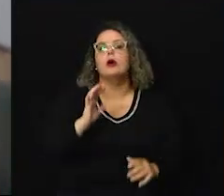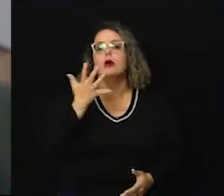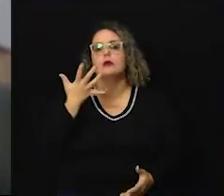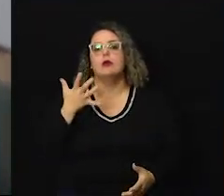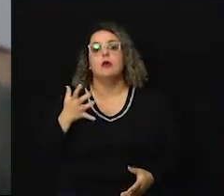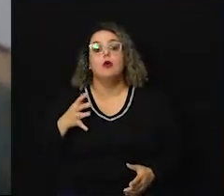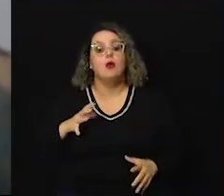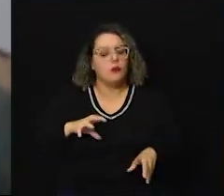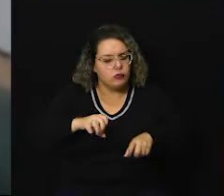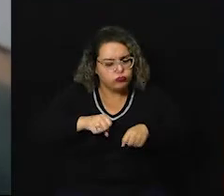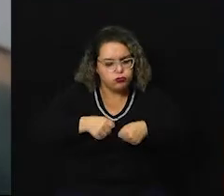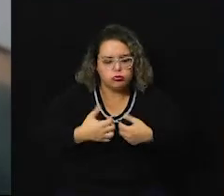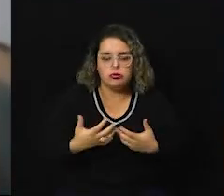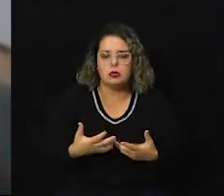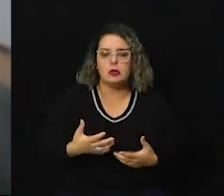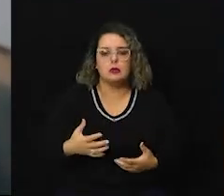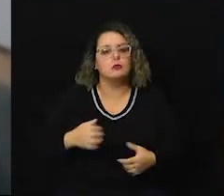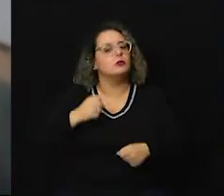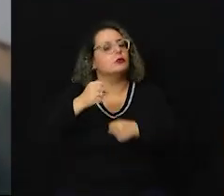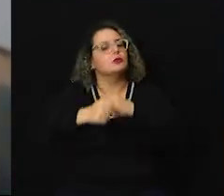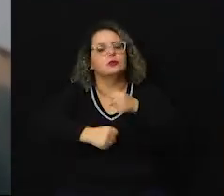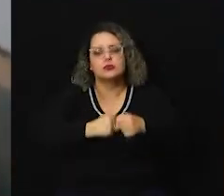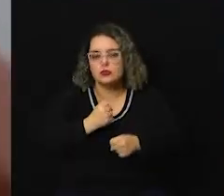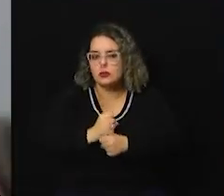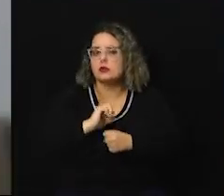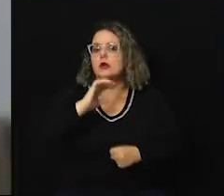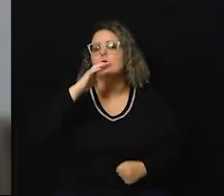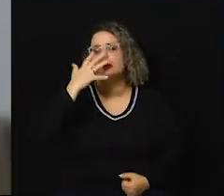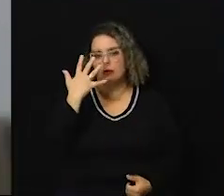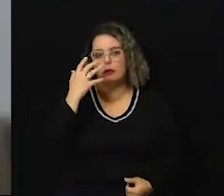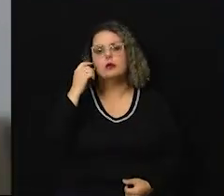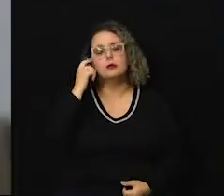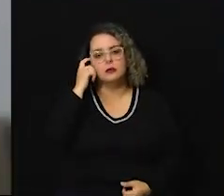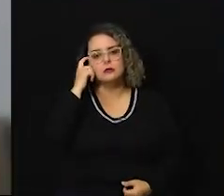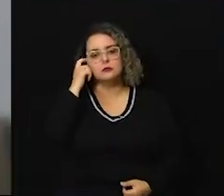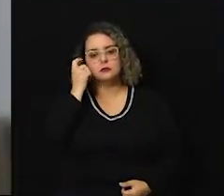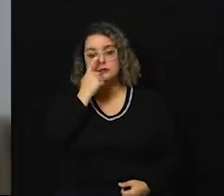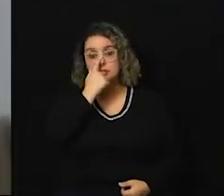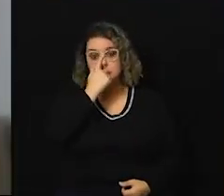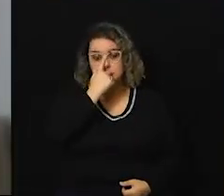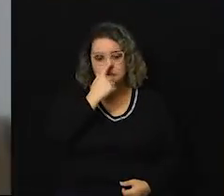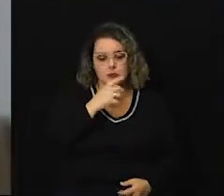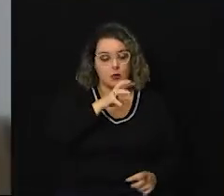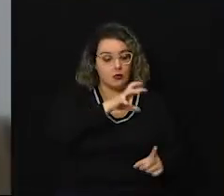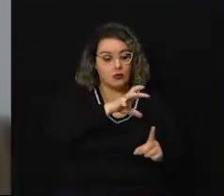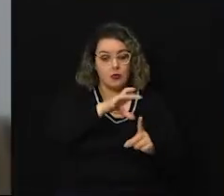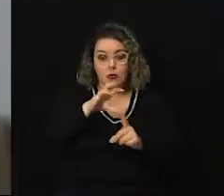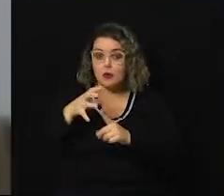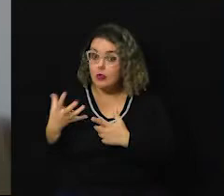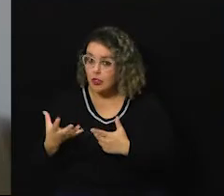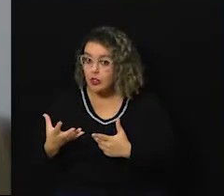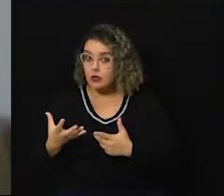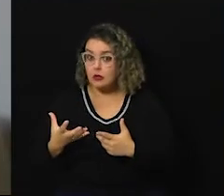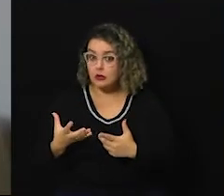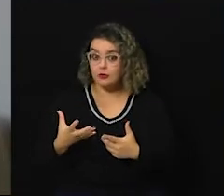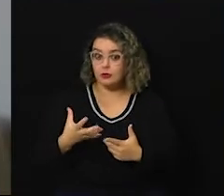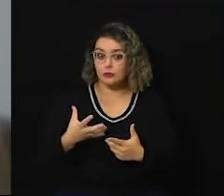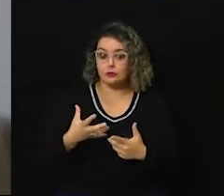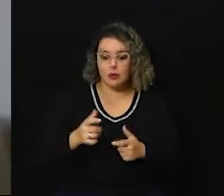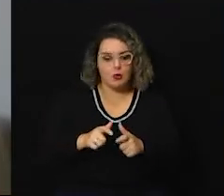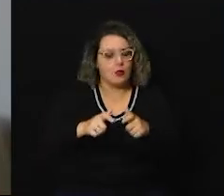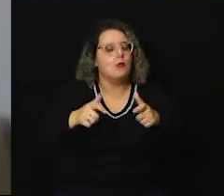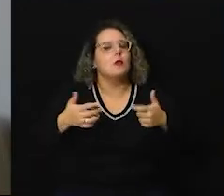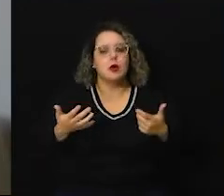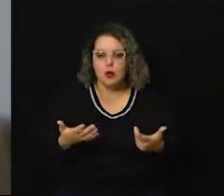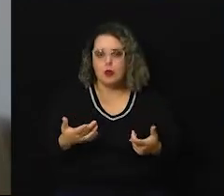muito mais intensa praticamente todos os anos né que são ação Impacto eles alguma forma é até